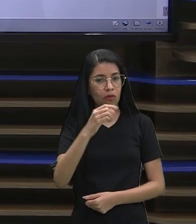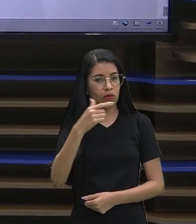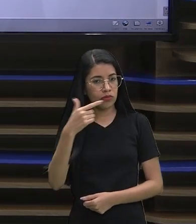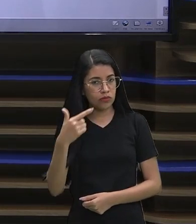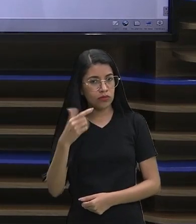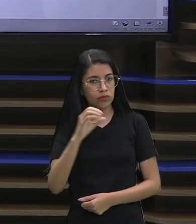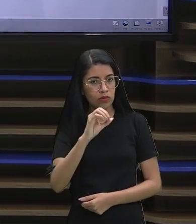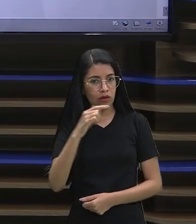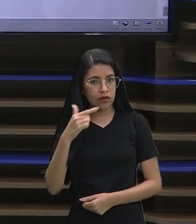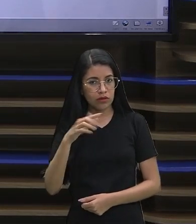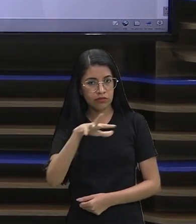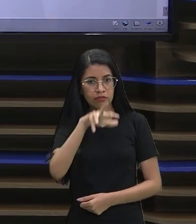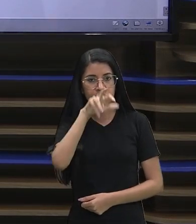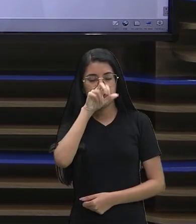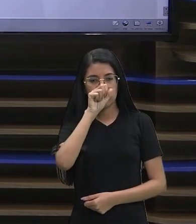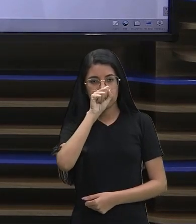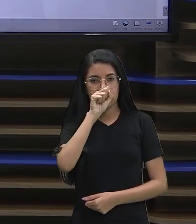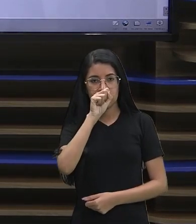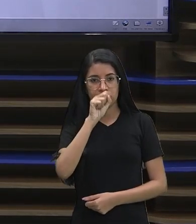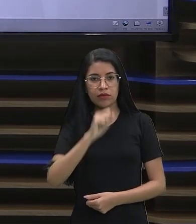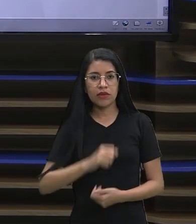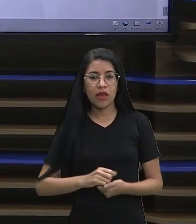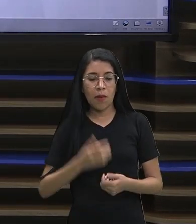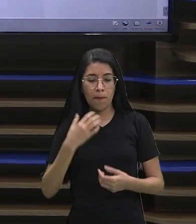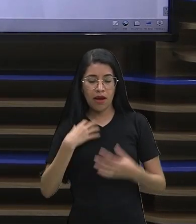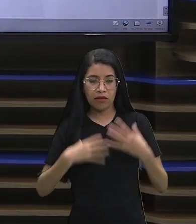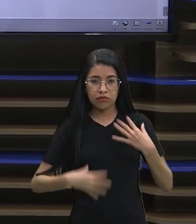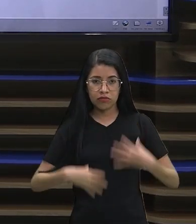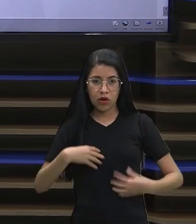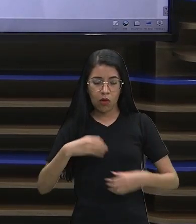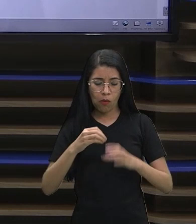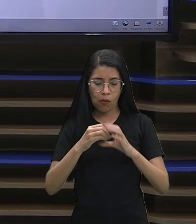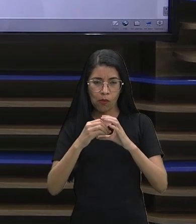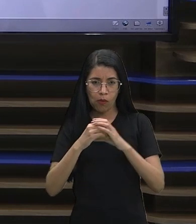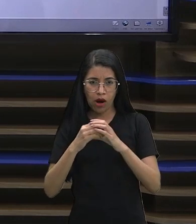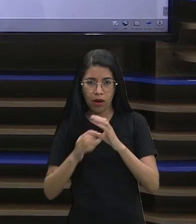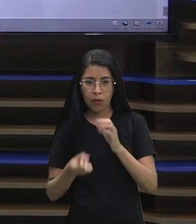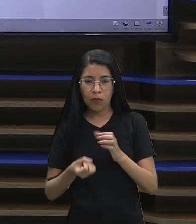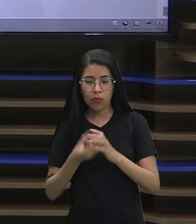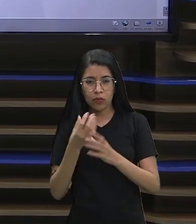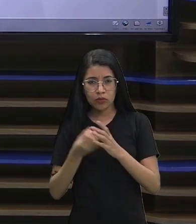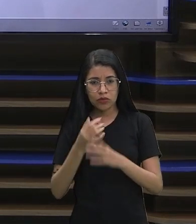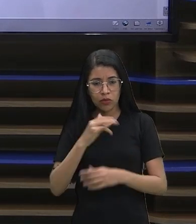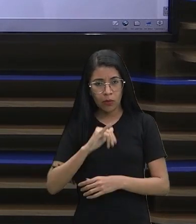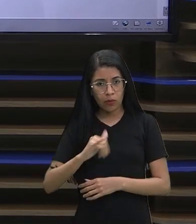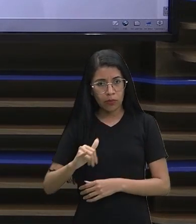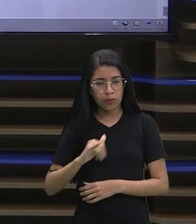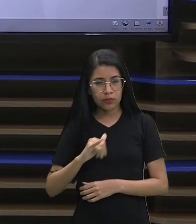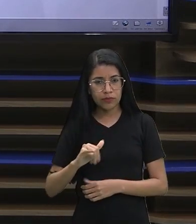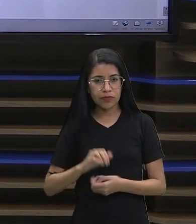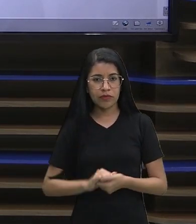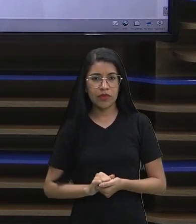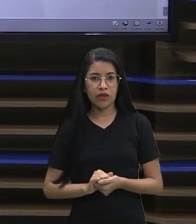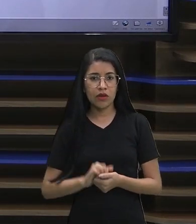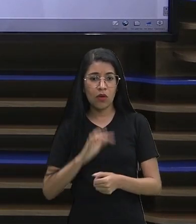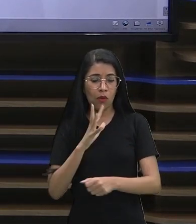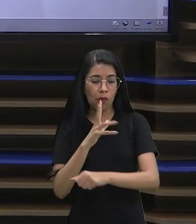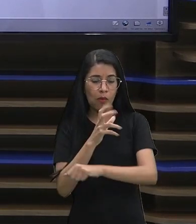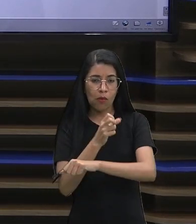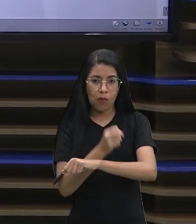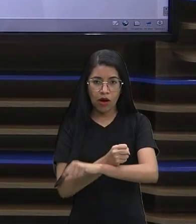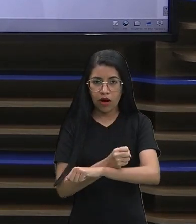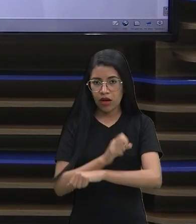Nós absorvemos o gás oxigênio para quê? Para que as nossas células produzam energia. Tá? Já os seres anaeróbicos